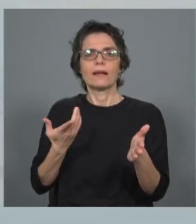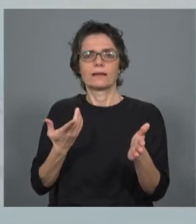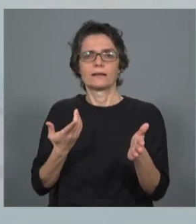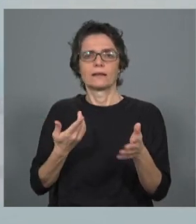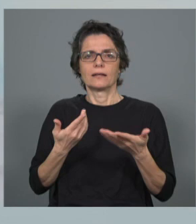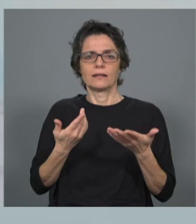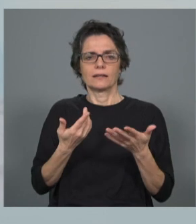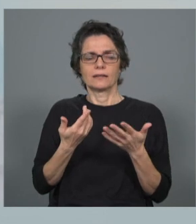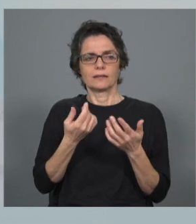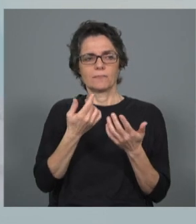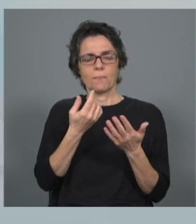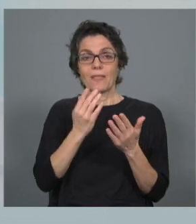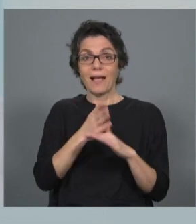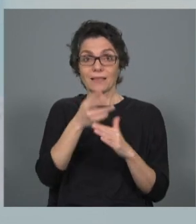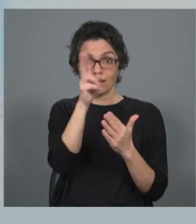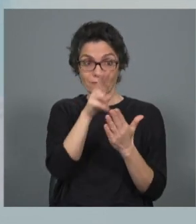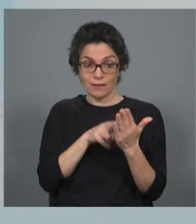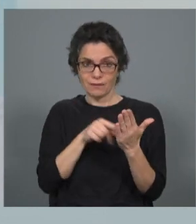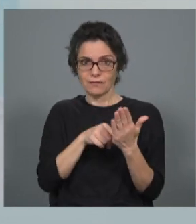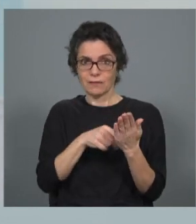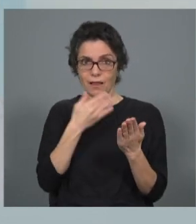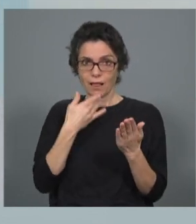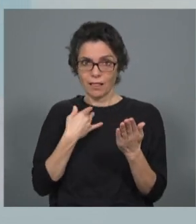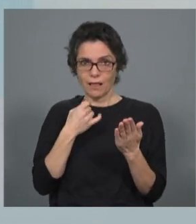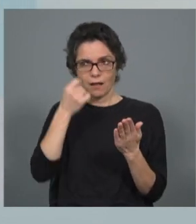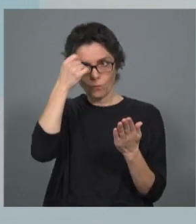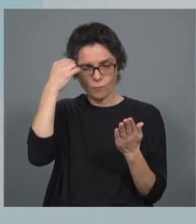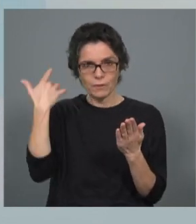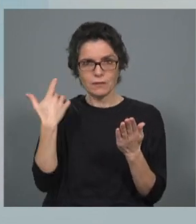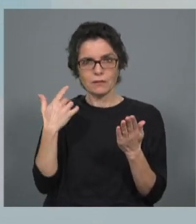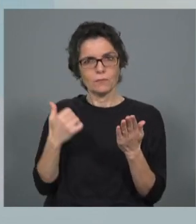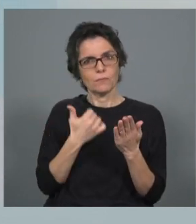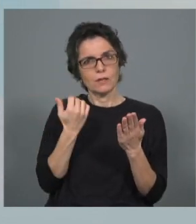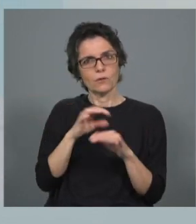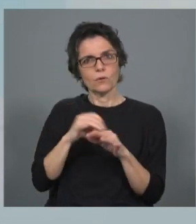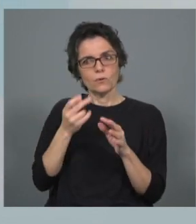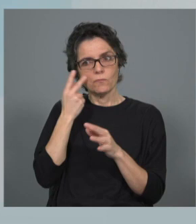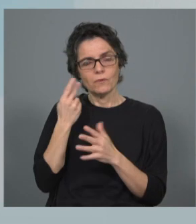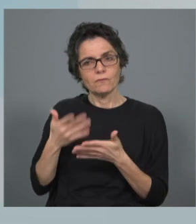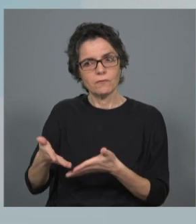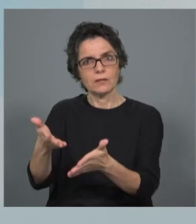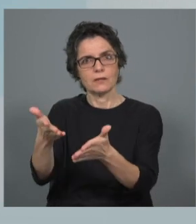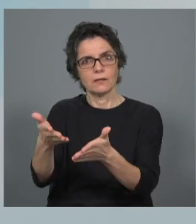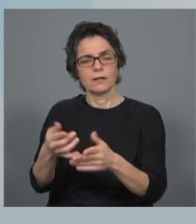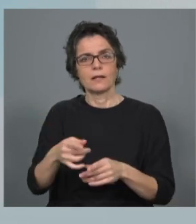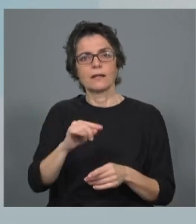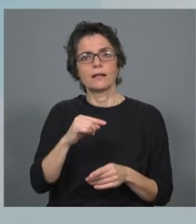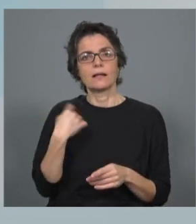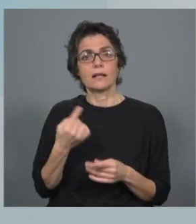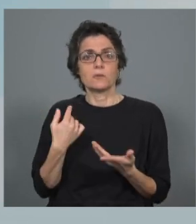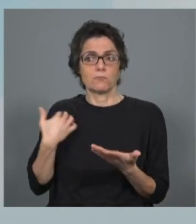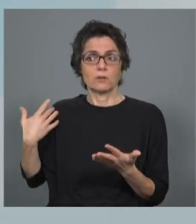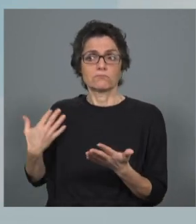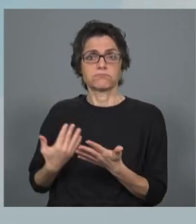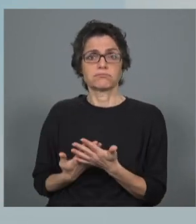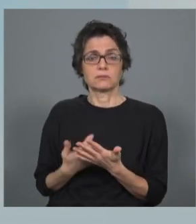dá conta de quem nós somos. Todos os grandes livros, toda a grande literatura nos espelha a nós, e por isso ao longo do tempo foi também para